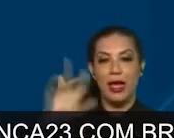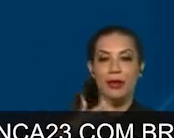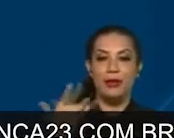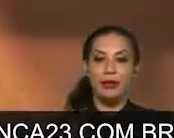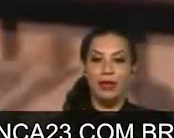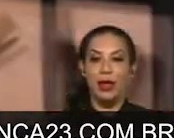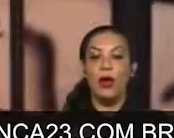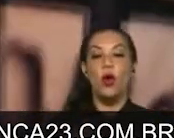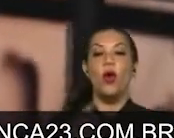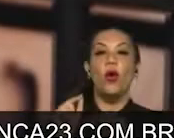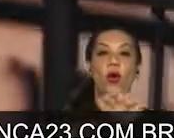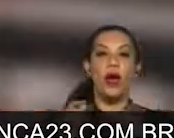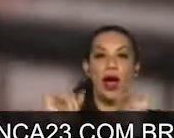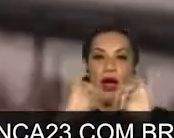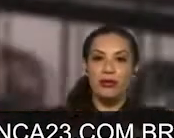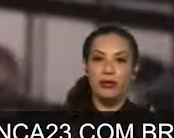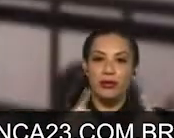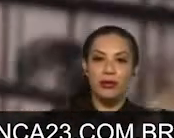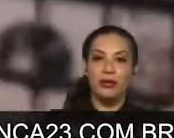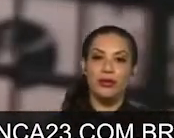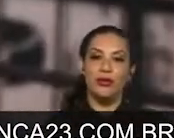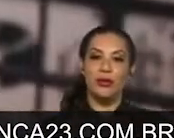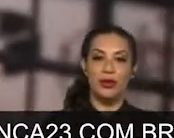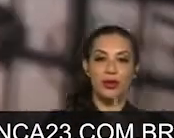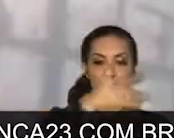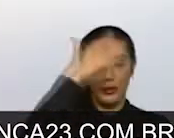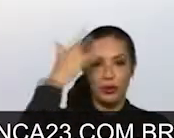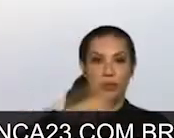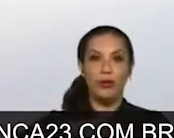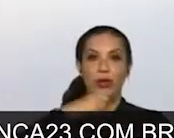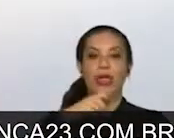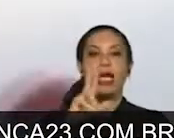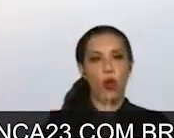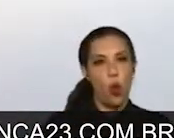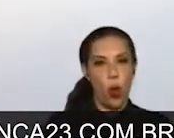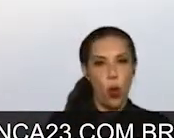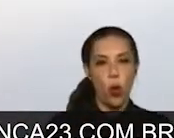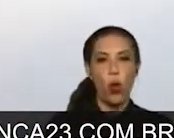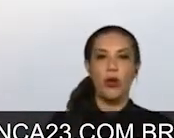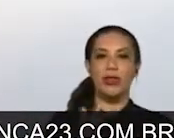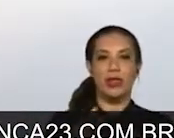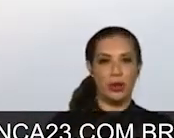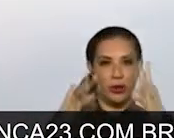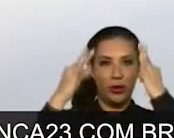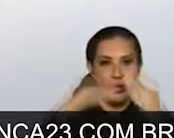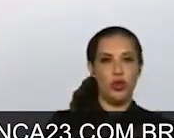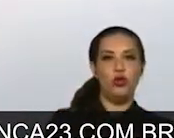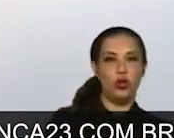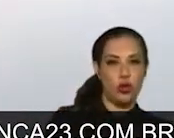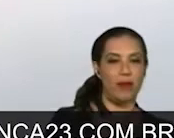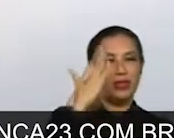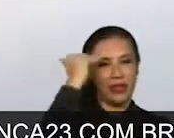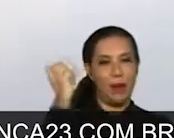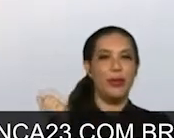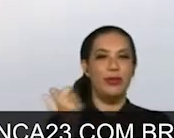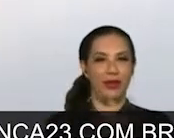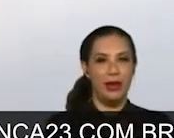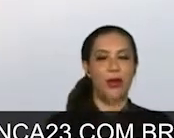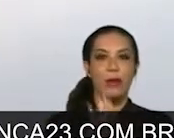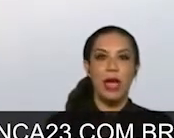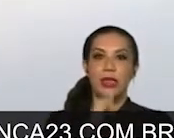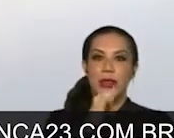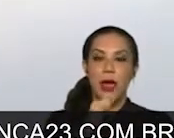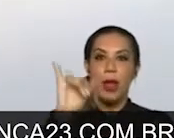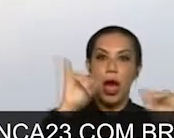levam vantagem com relação aos mais velhos. Quem sabe manusear melhor são os jovens. Então, na medida na qual